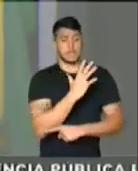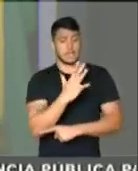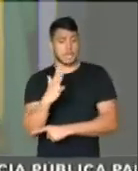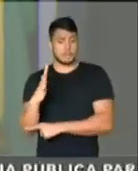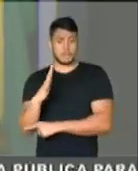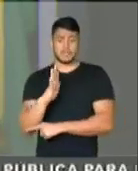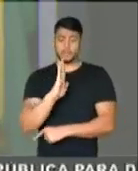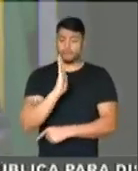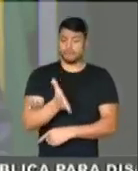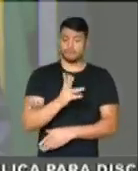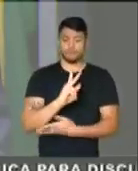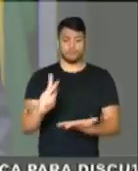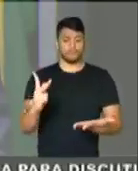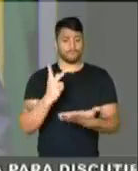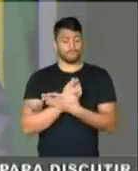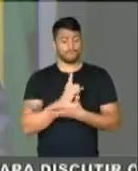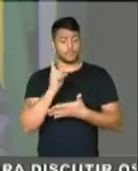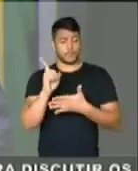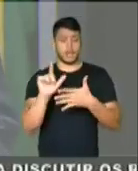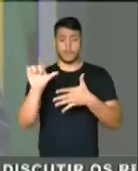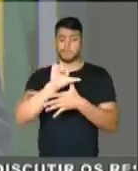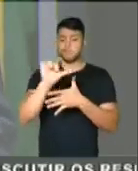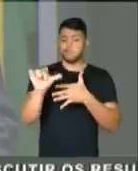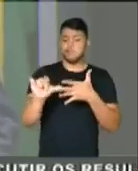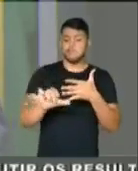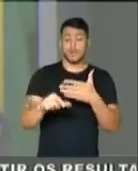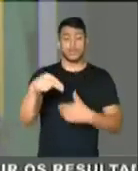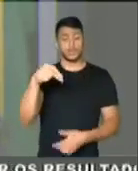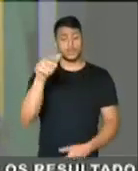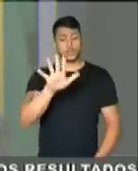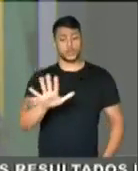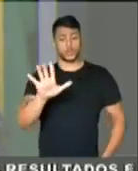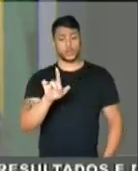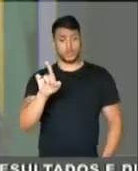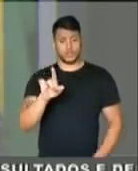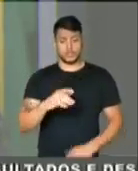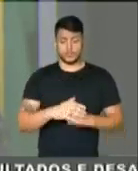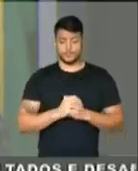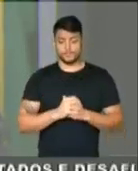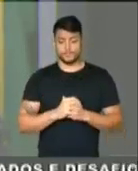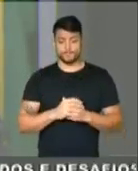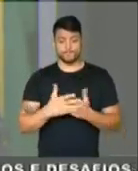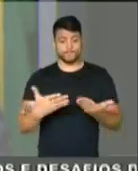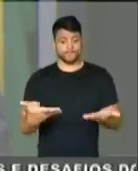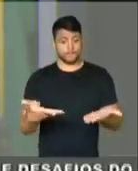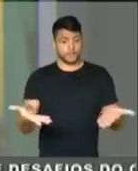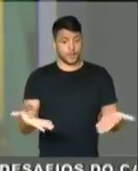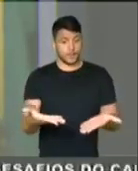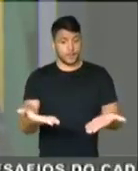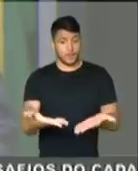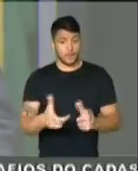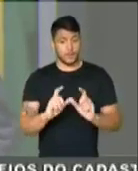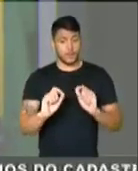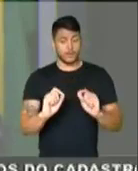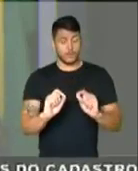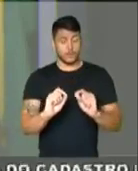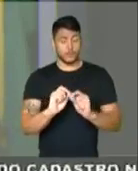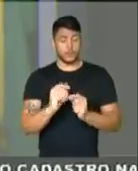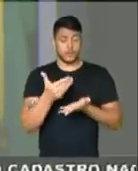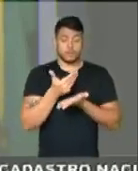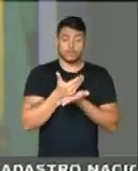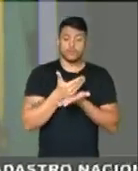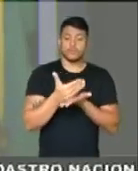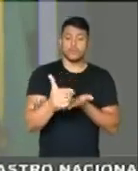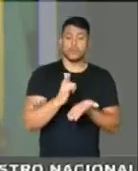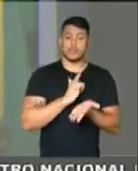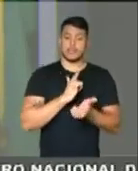acontecido na região Nordeste. E esse ambiente de mobilização, esse ambiente de cidadania